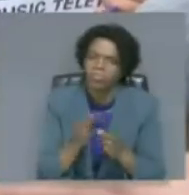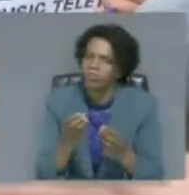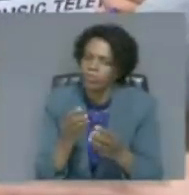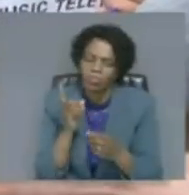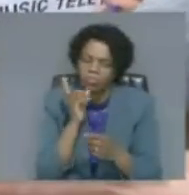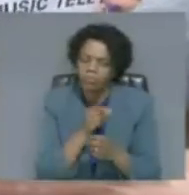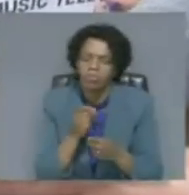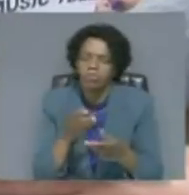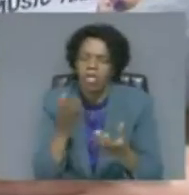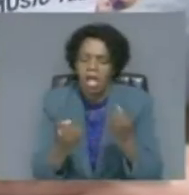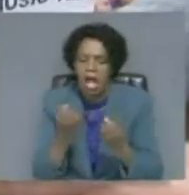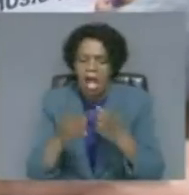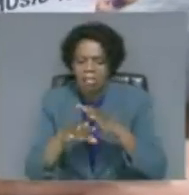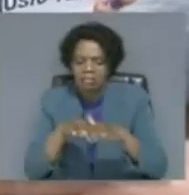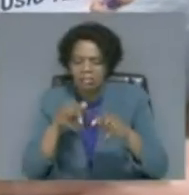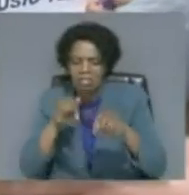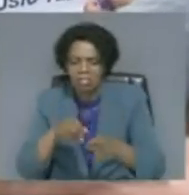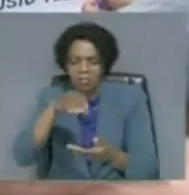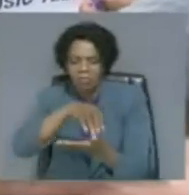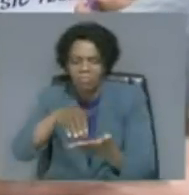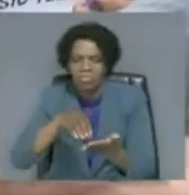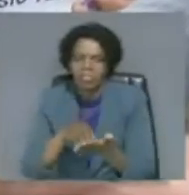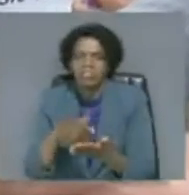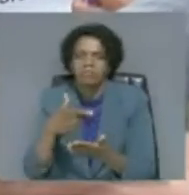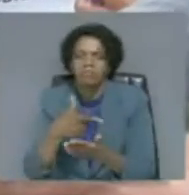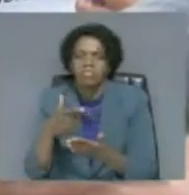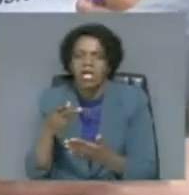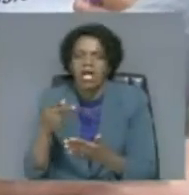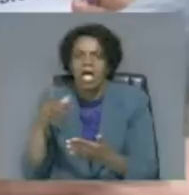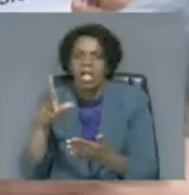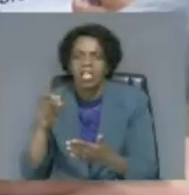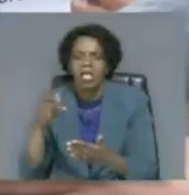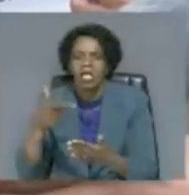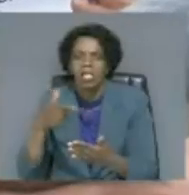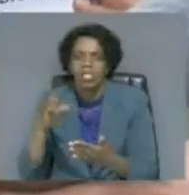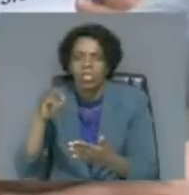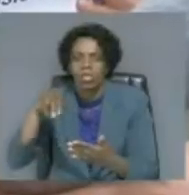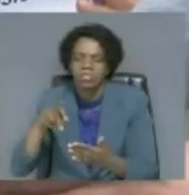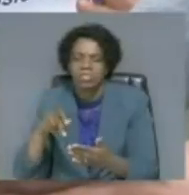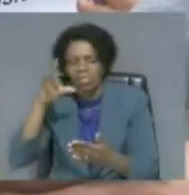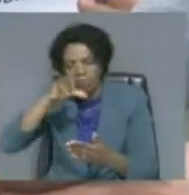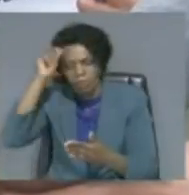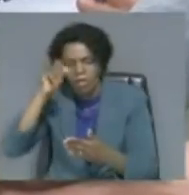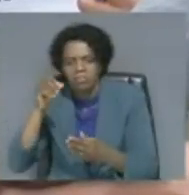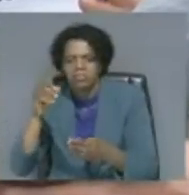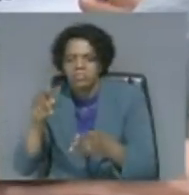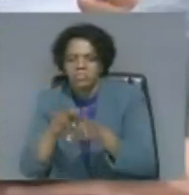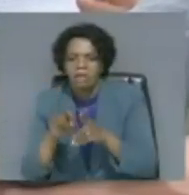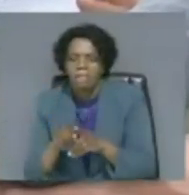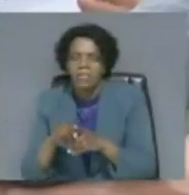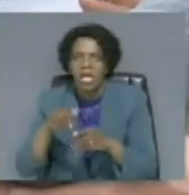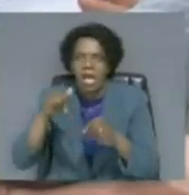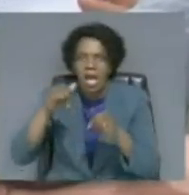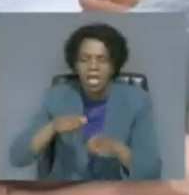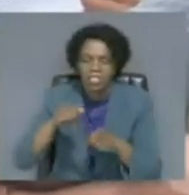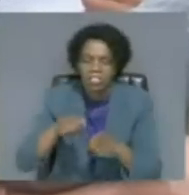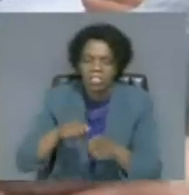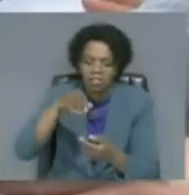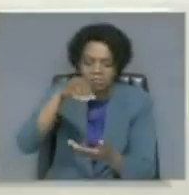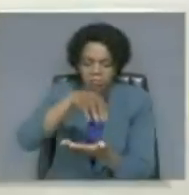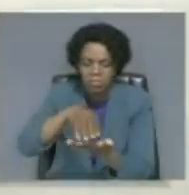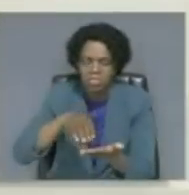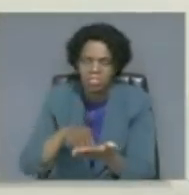o trânsito, quer para o município de Talatona, Luanda, Quilamba-Quiache e mesmo até